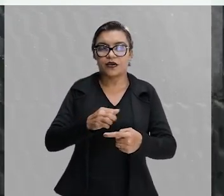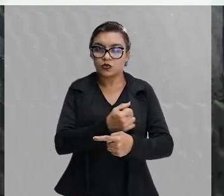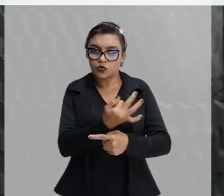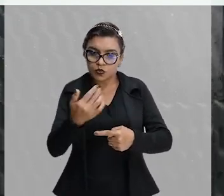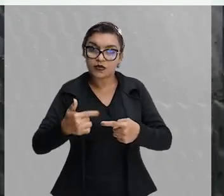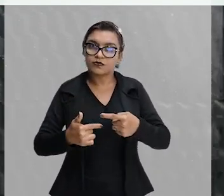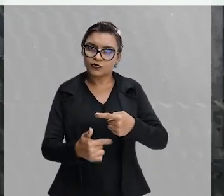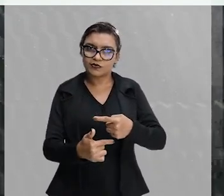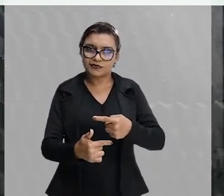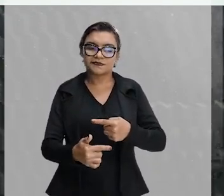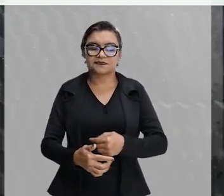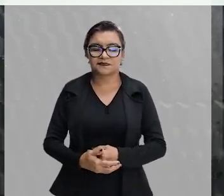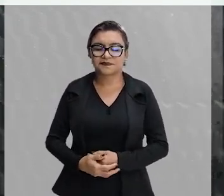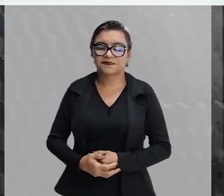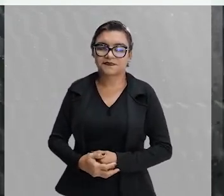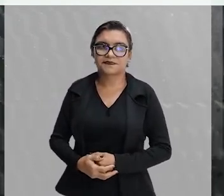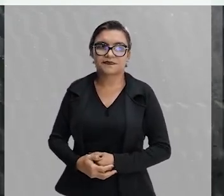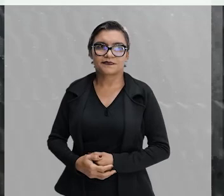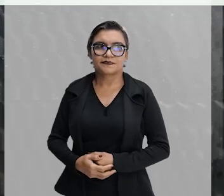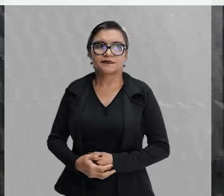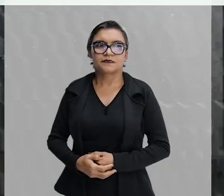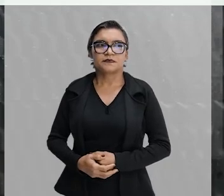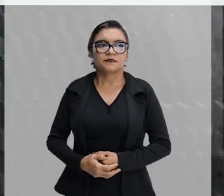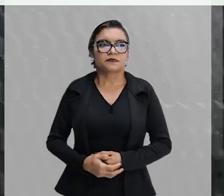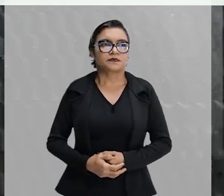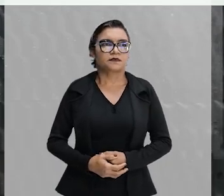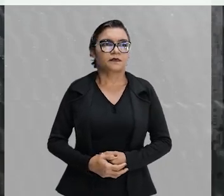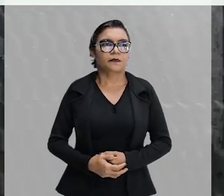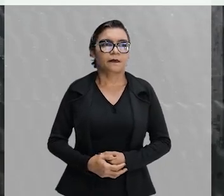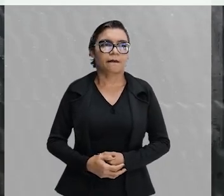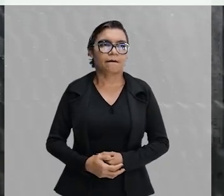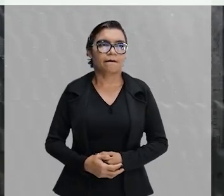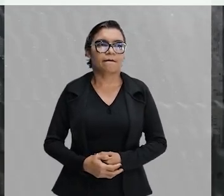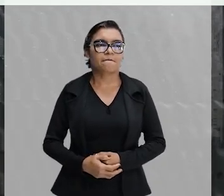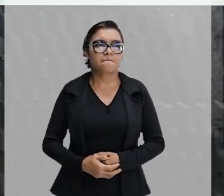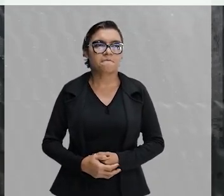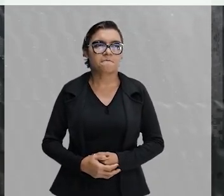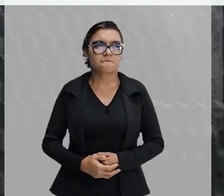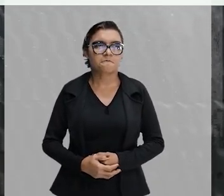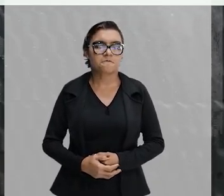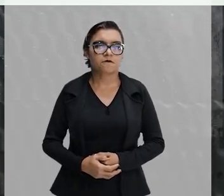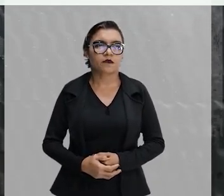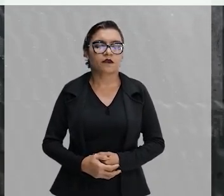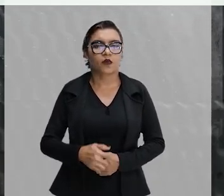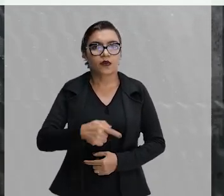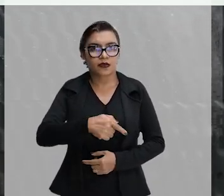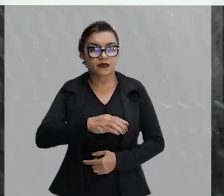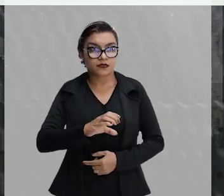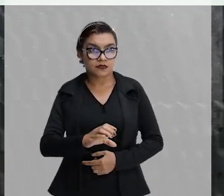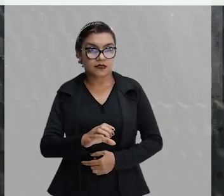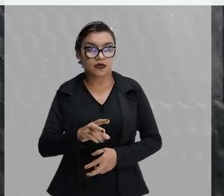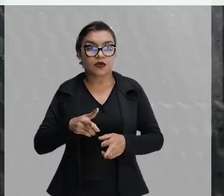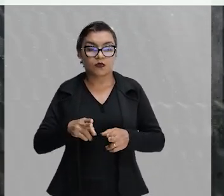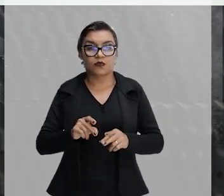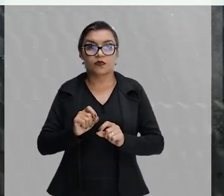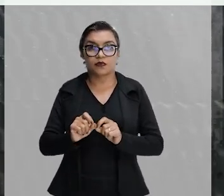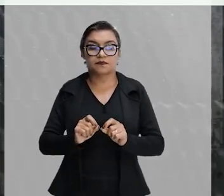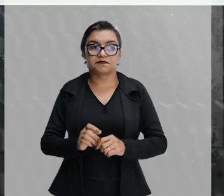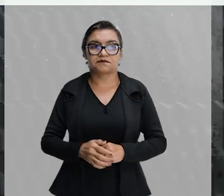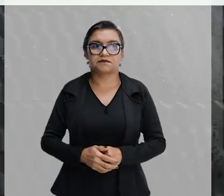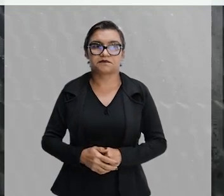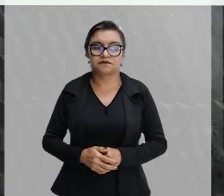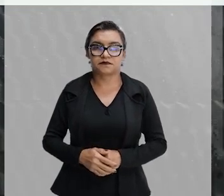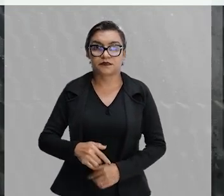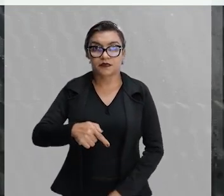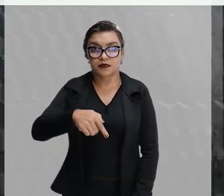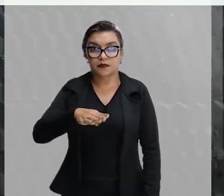Isso dividido por 2. Então, final de C vai ser igual a final de B, no caso,